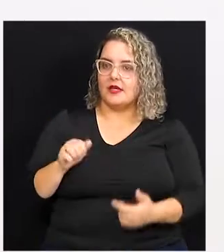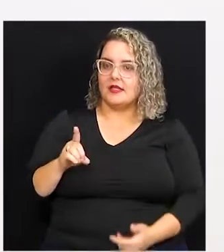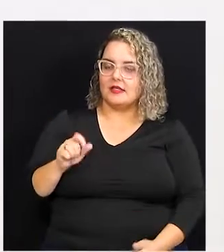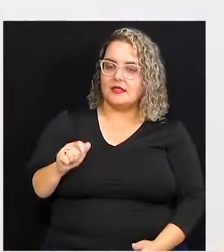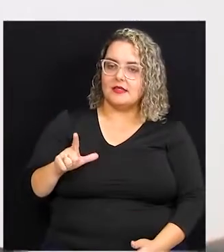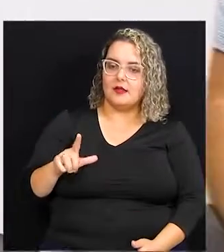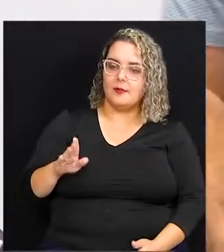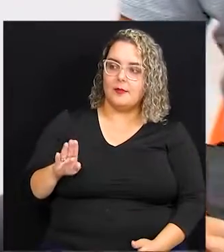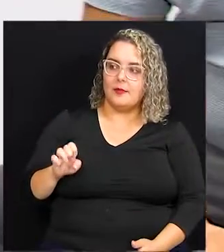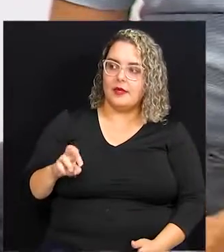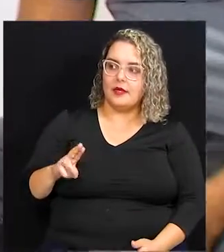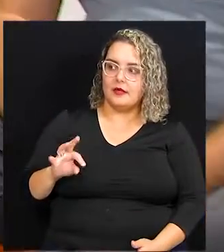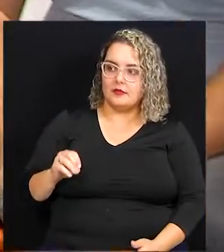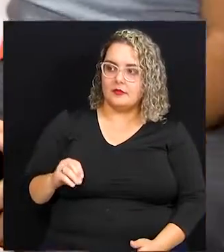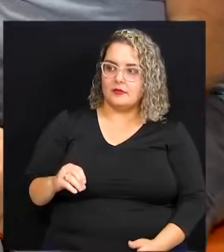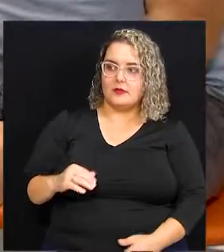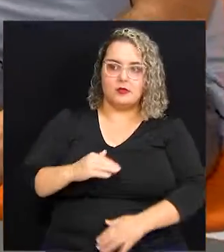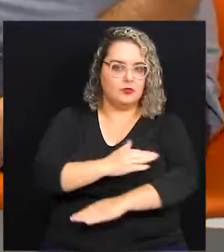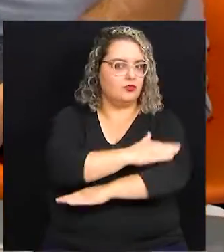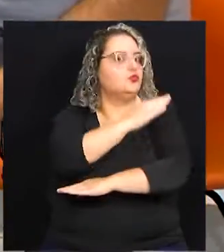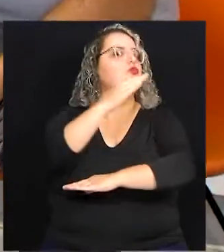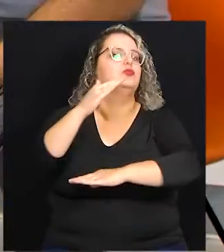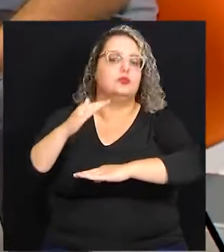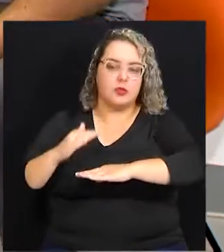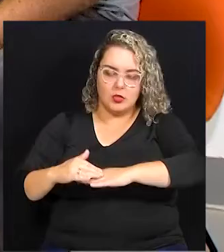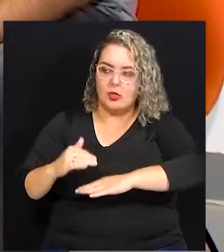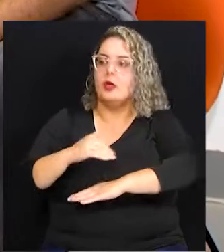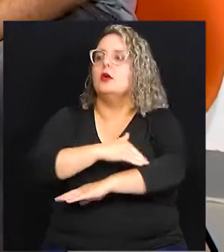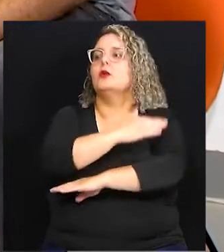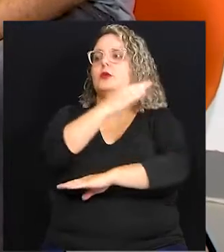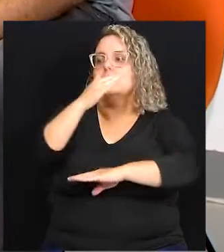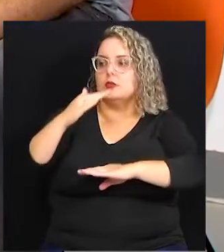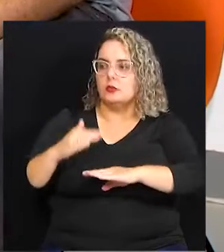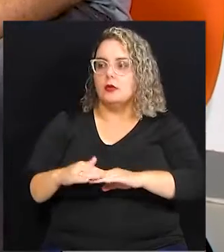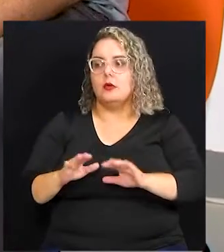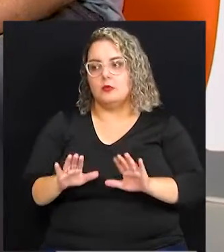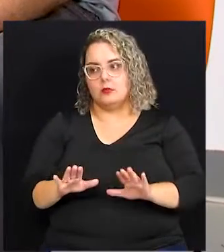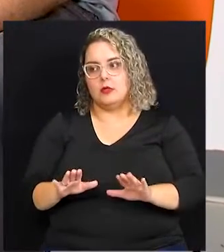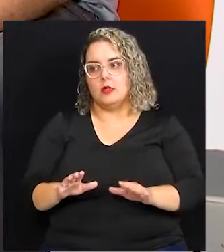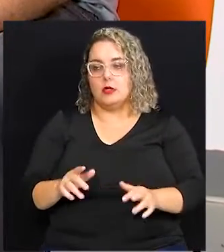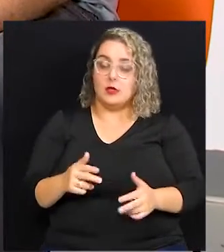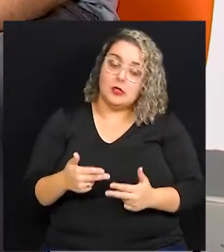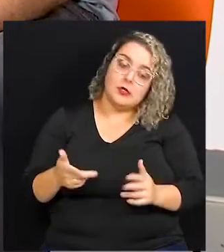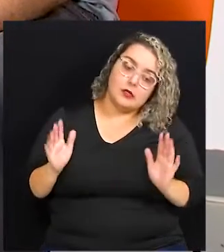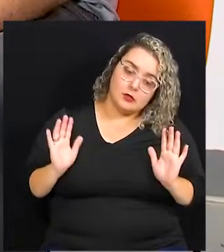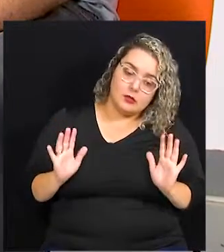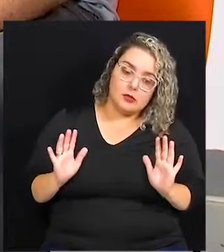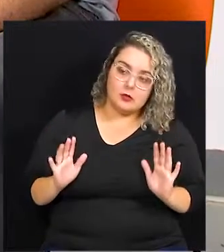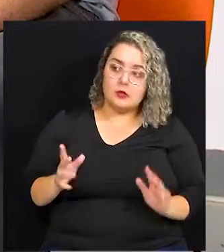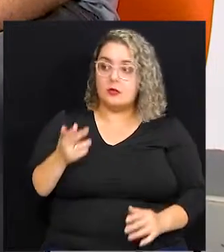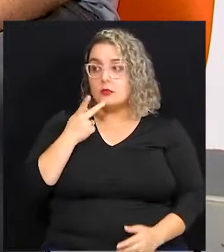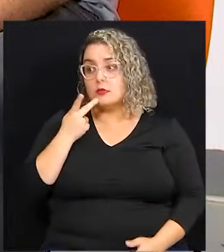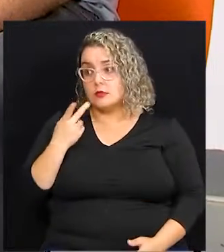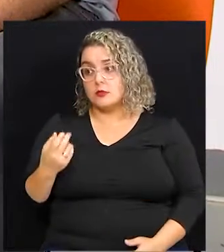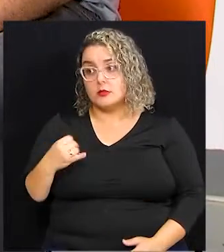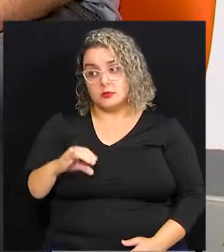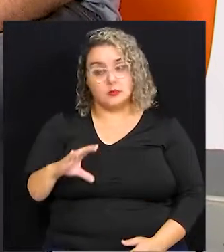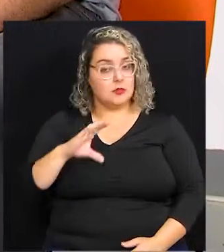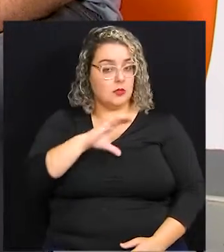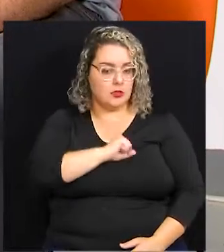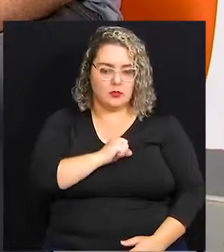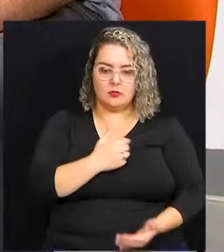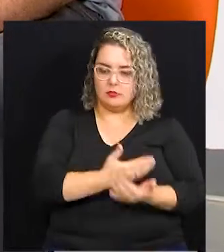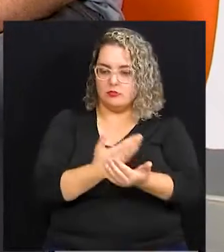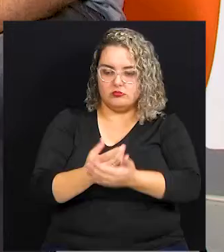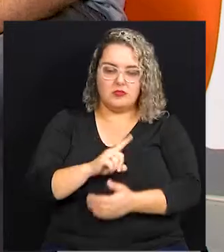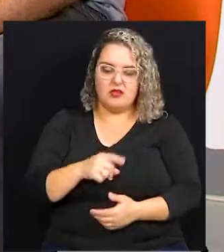conversando com o Adalberto, é o dia inteiro, né, cara? O dia inteiro, mas é aquela coisa, né? Como a gente comentou, se você gosta de